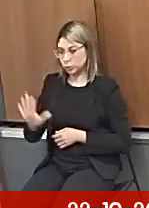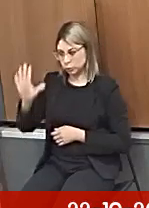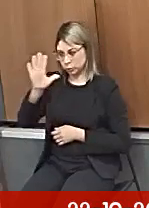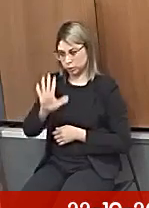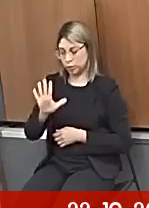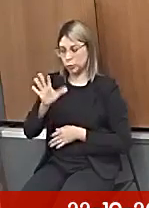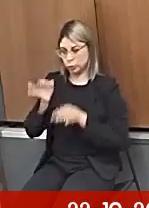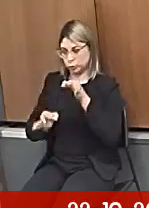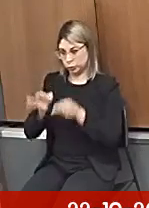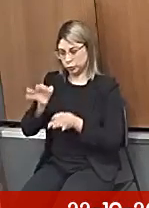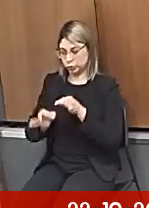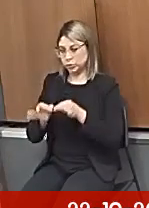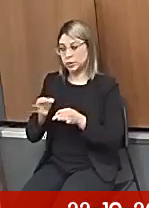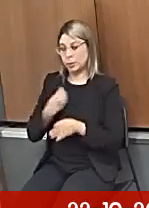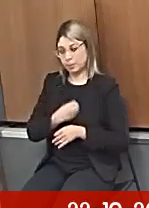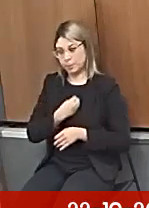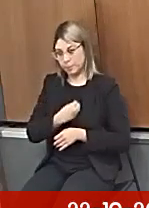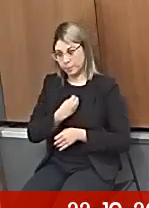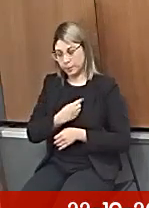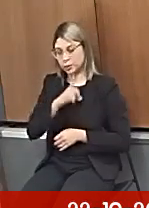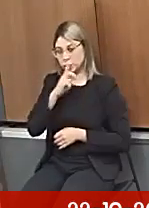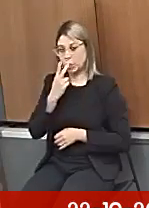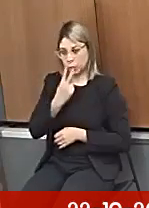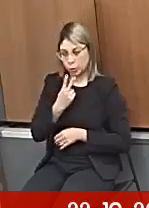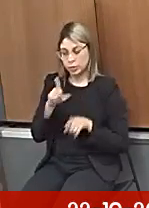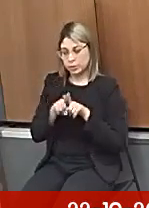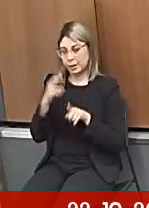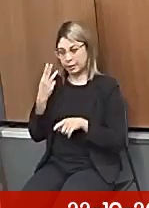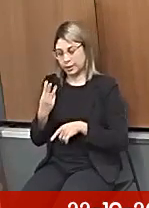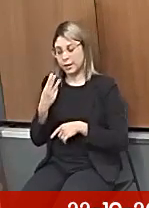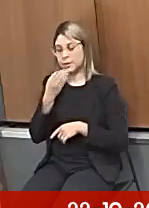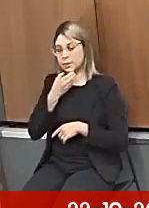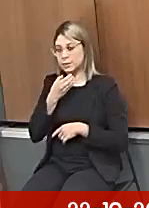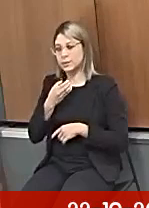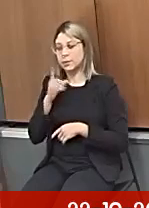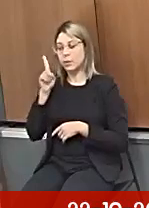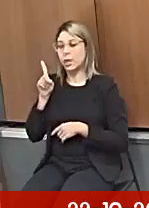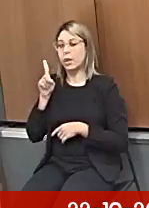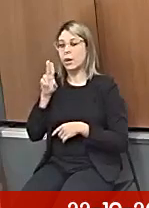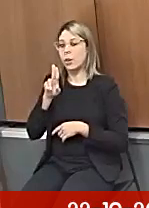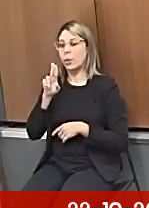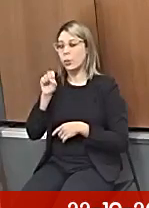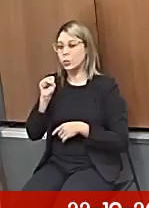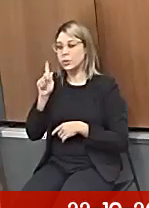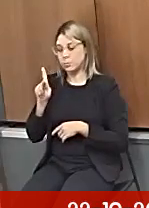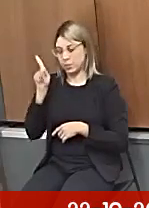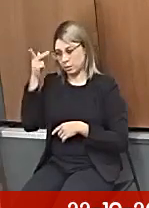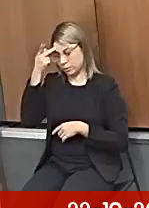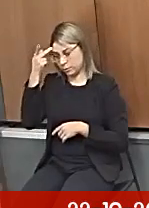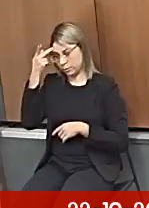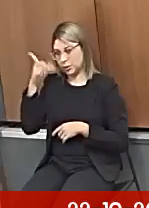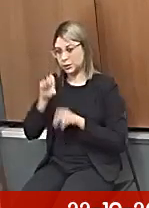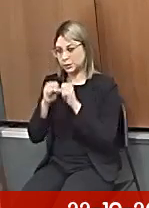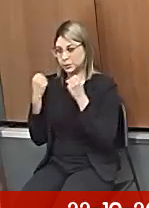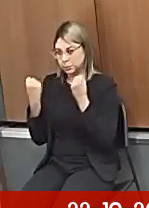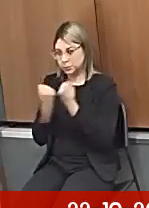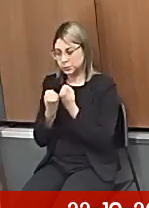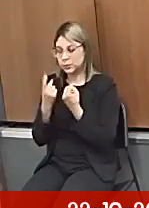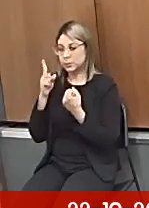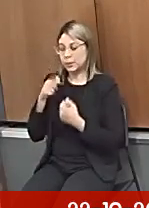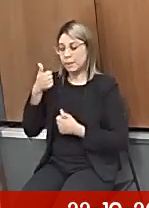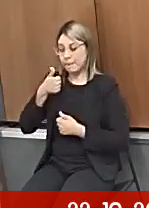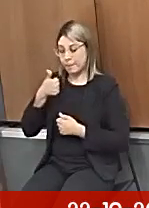CNJ, para participar no dia 2 e 3 de dezembro, no Auditório de Direito da USP, para falar no Seminário do Pacto pela